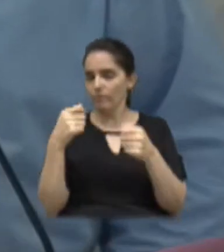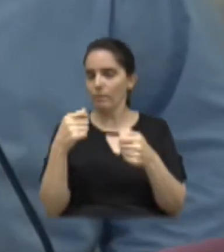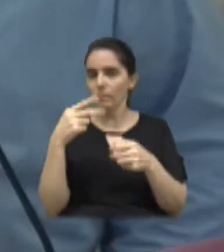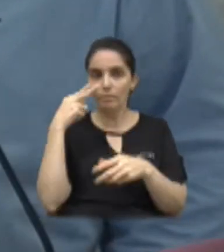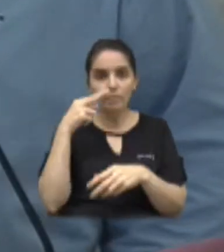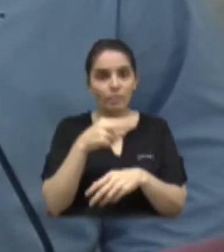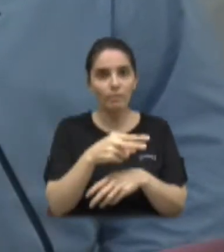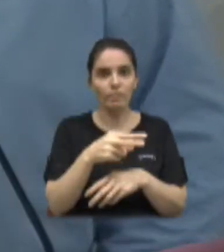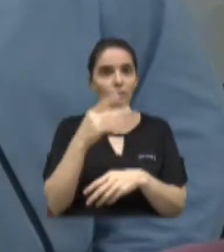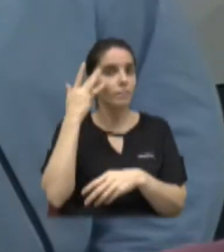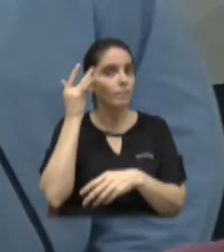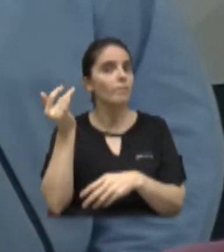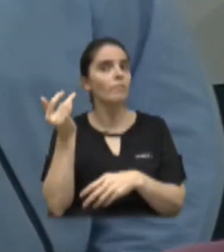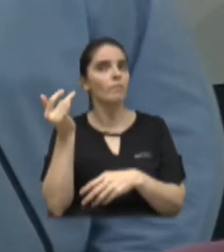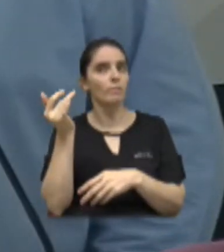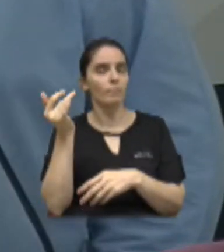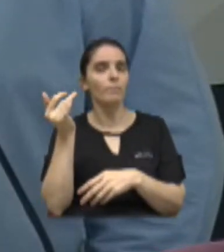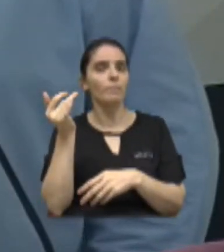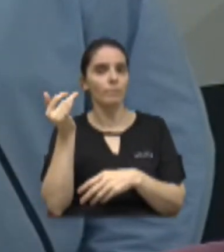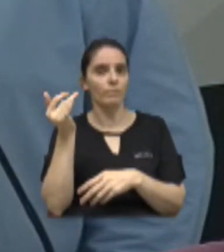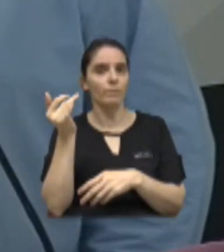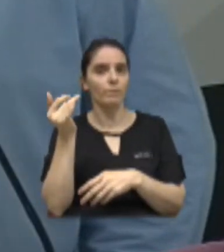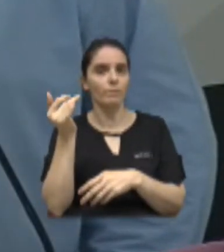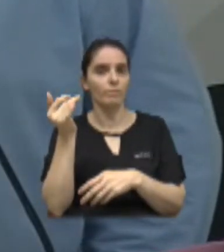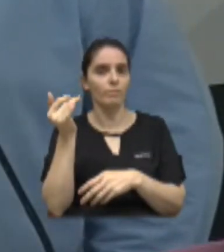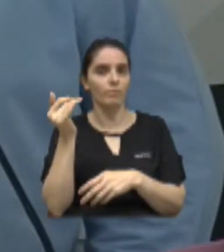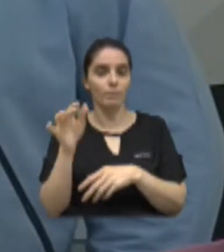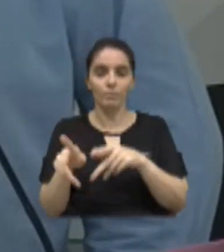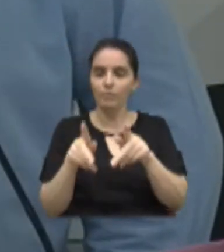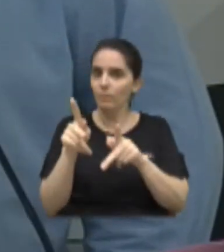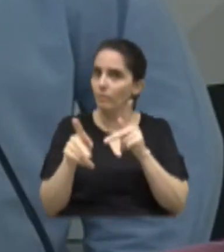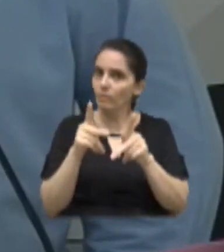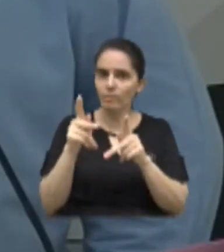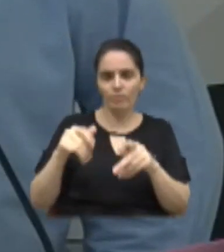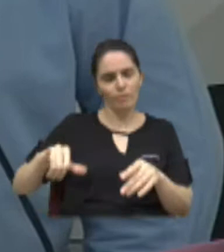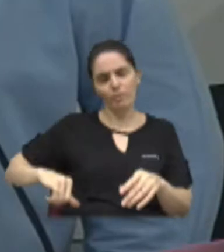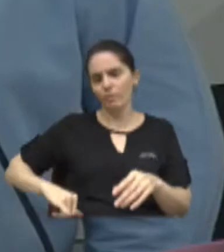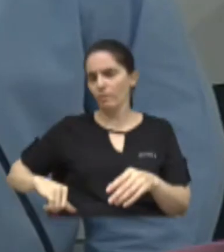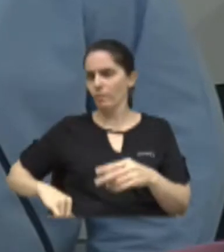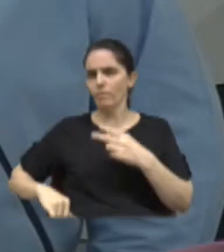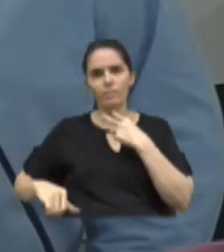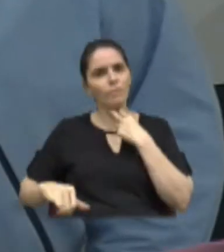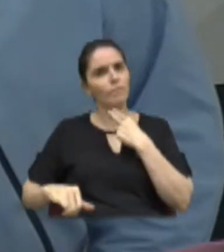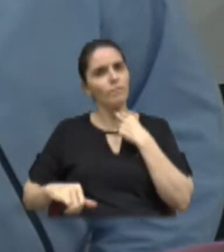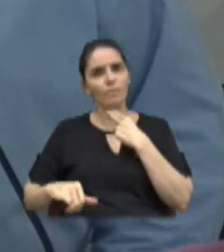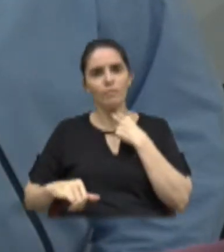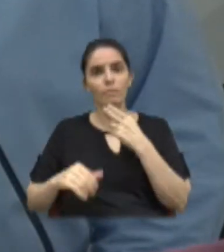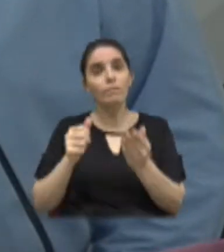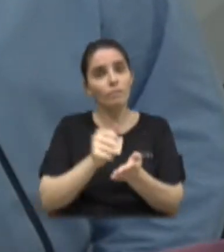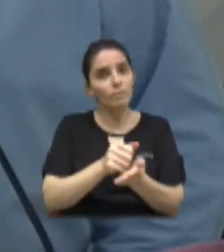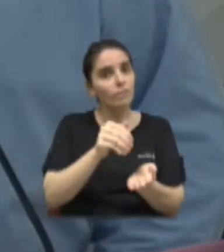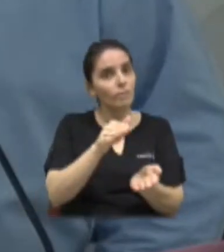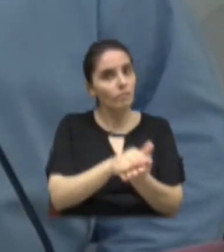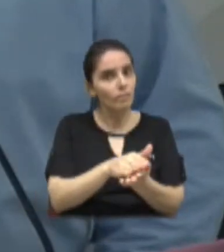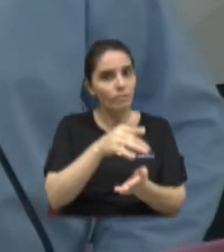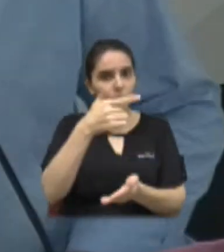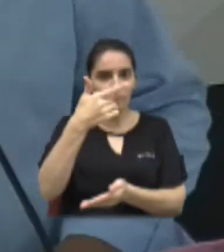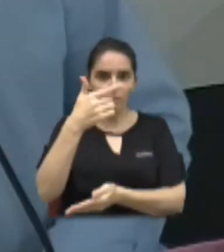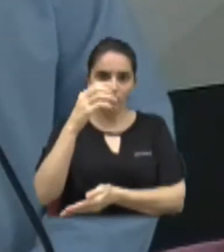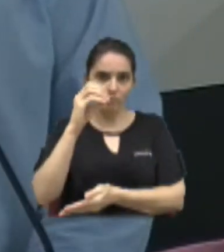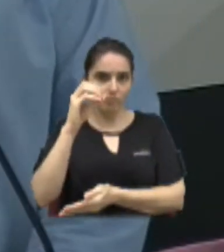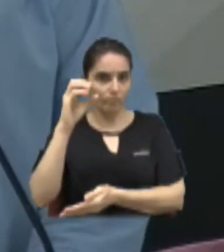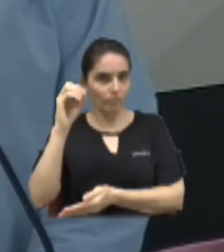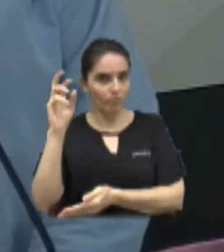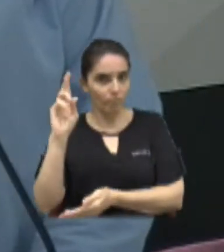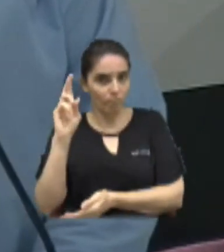amanhã. Então que averigue isso para que a população não pague. Porque uma multa, 200 e alguma